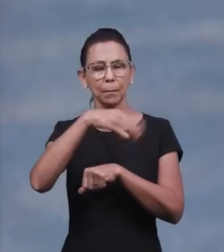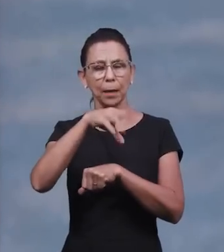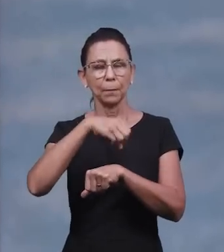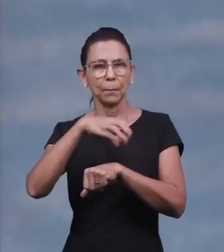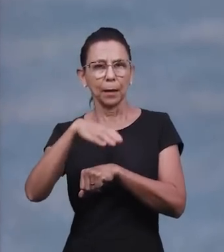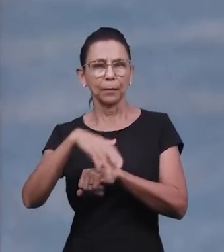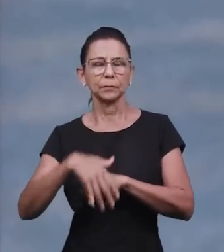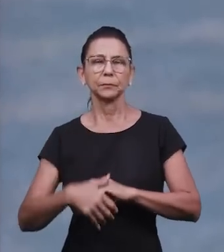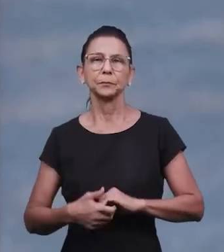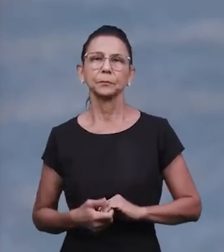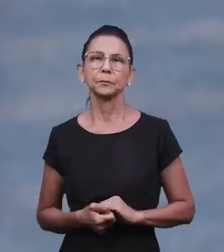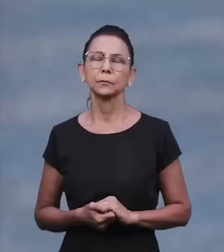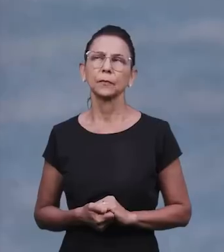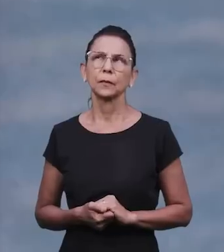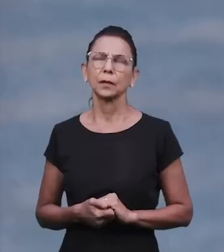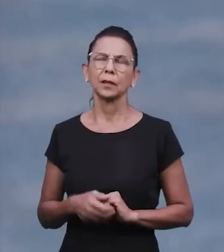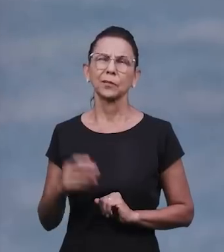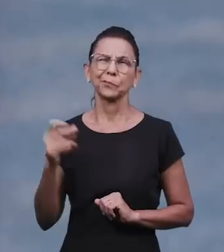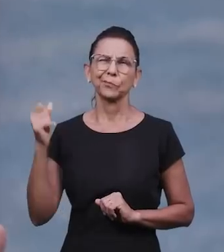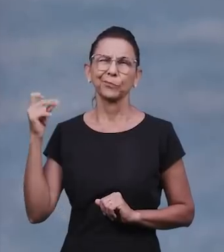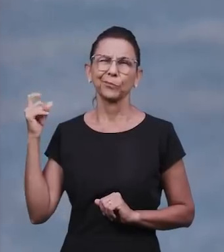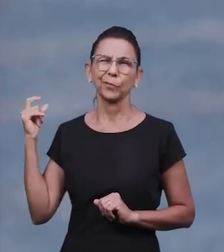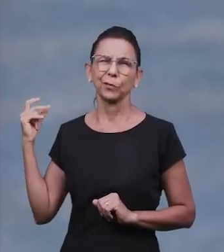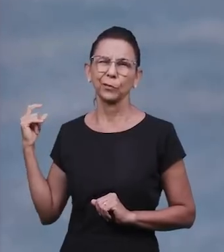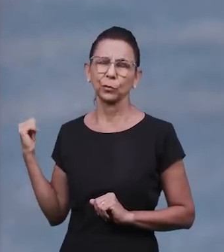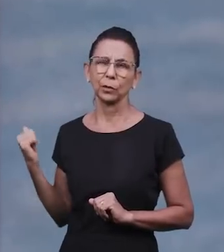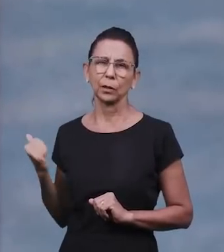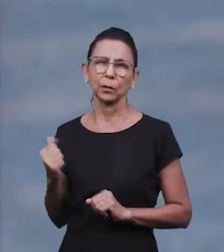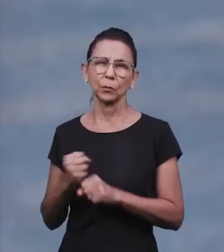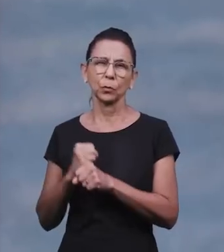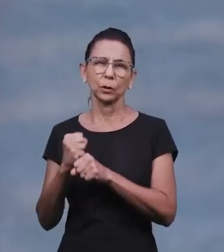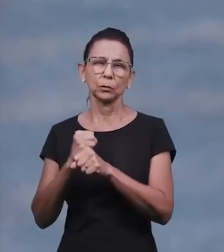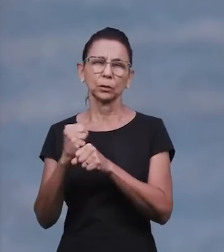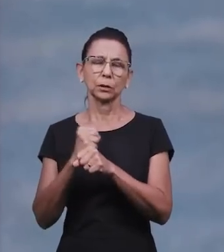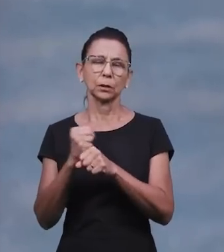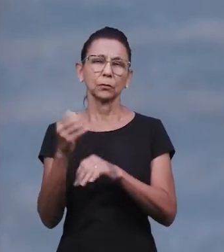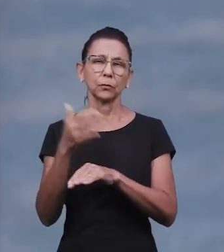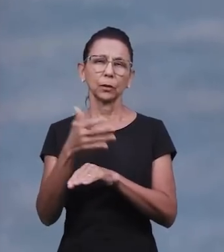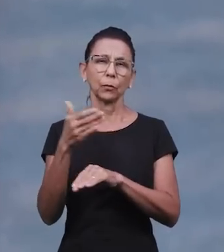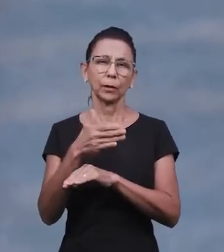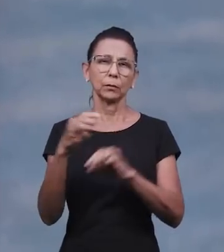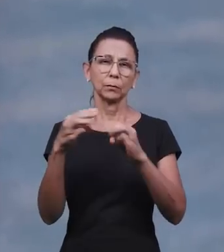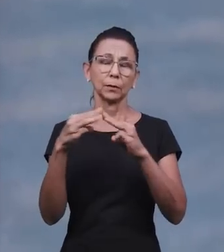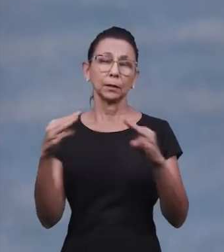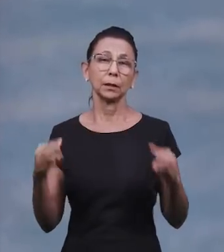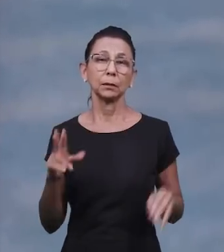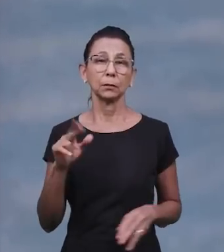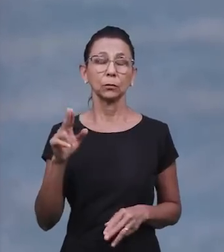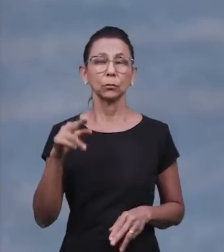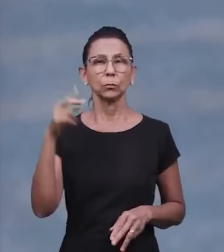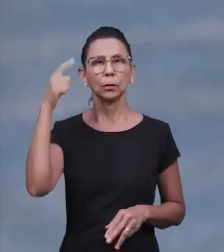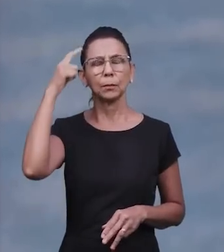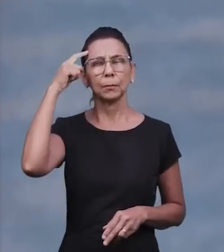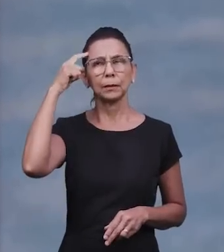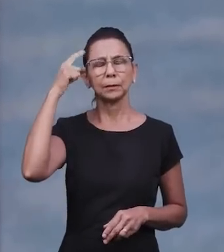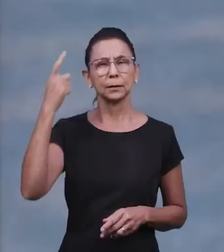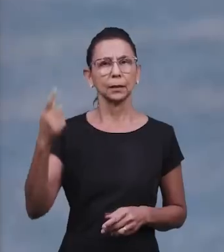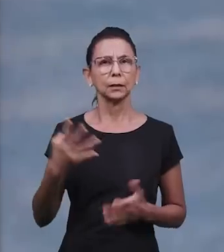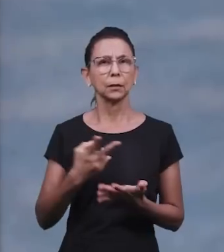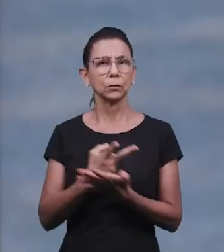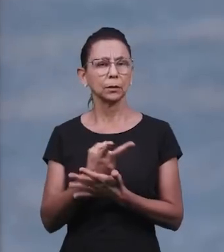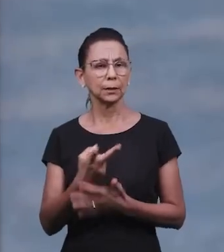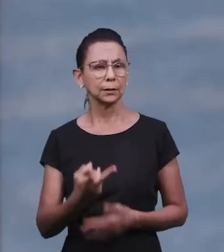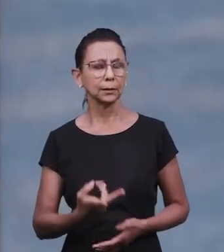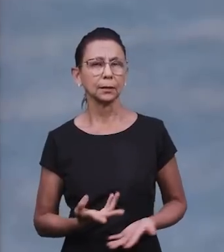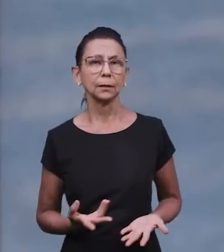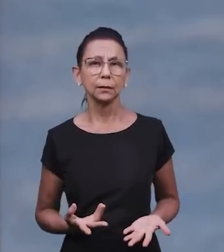eu particularmente sou voluntário do Manaim já há mais de 20 anos, a gente não imaginava que a gente ia viver o que a gente está vivendo e dessa